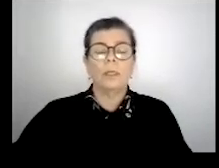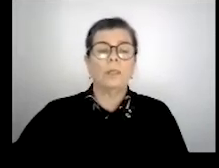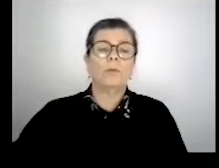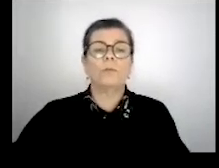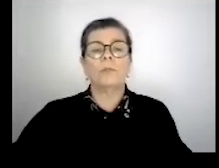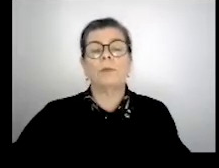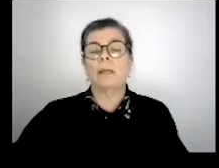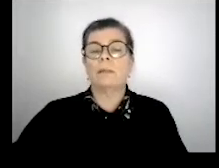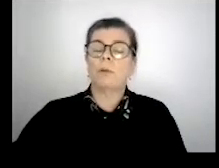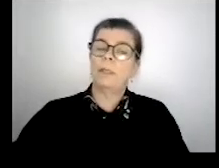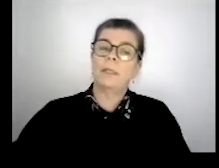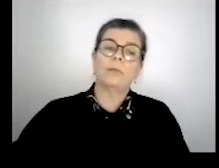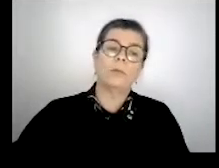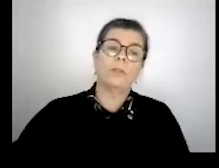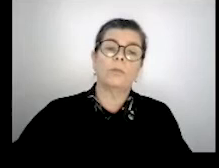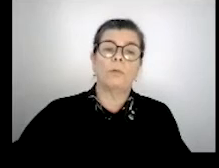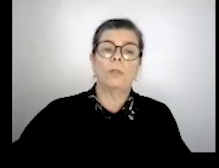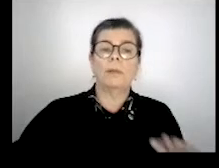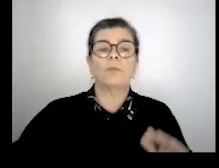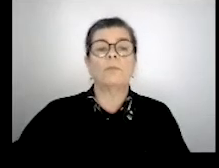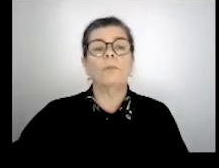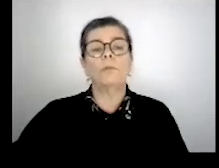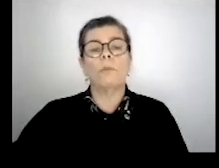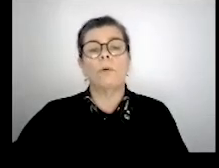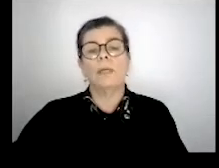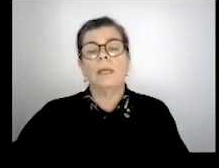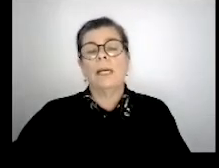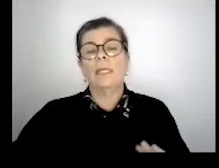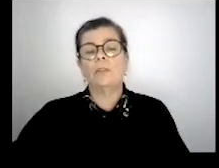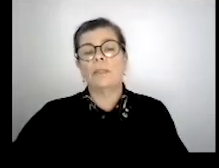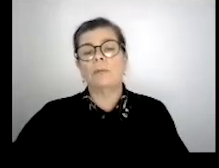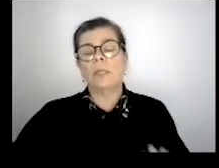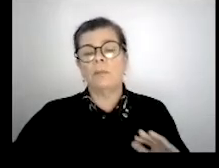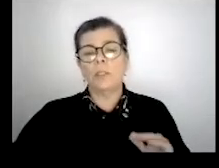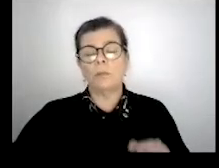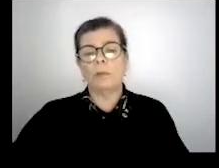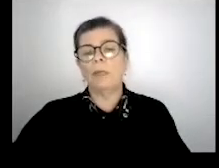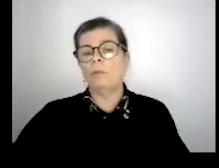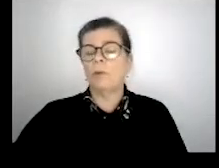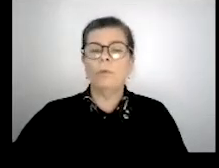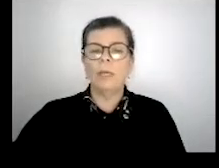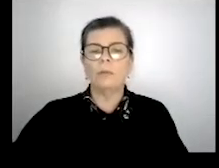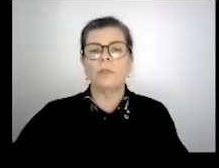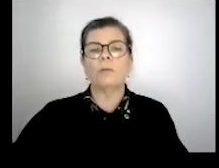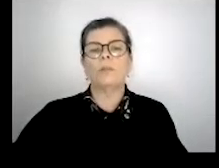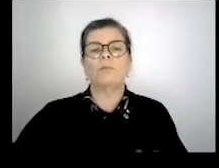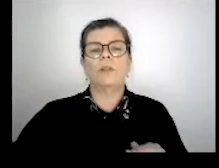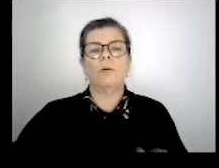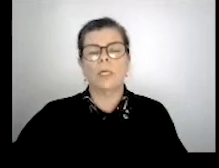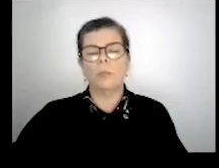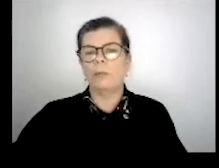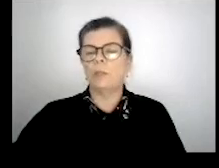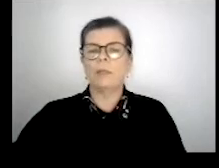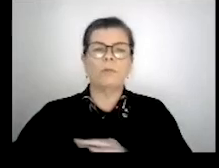em todos os simulados. A própria literatura desconta e para nós foi muito bom. A identificação das vítimas no primeiro foi ruim, no segundo já